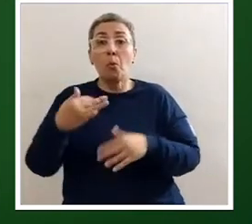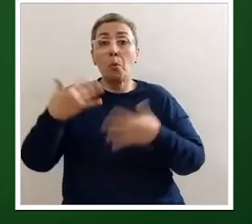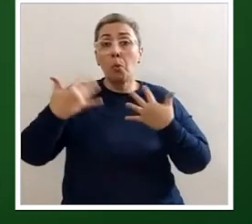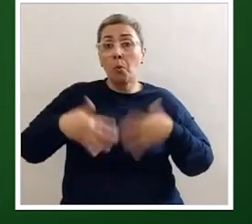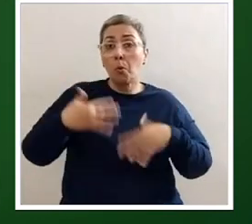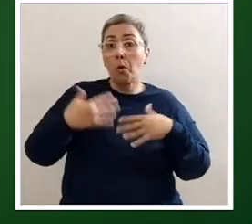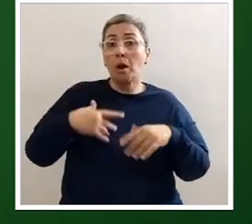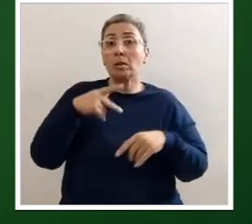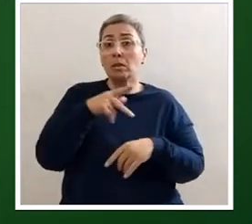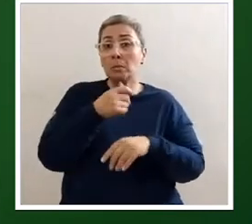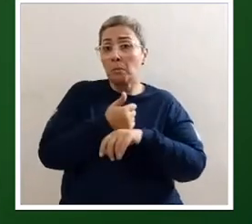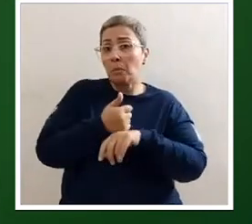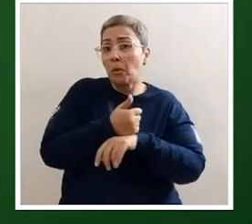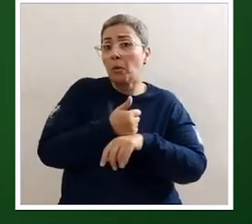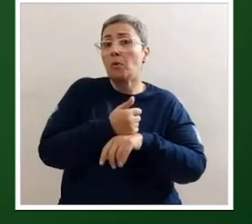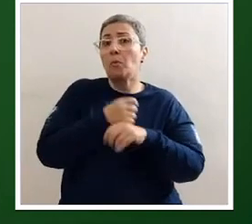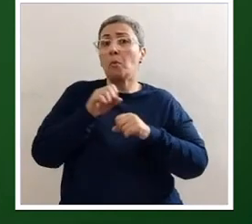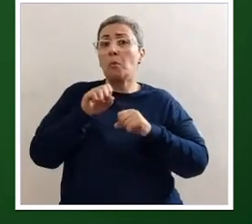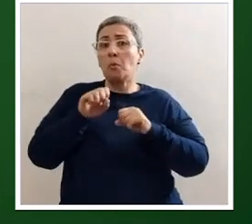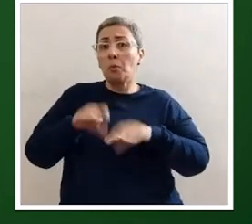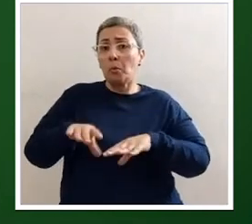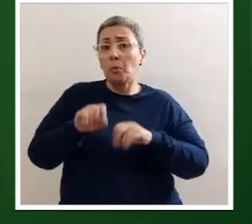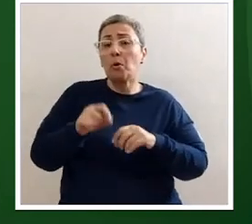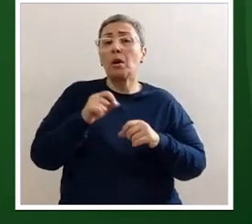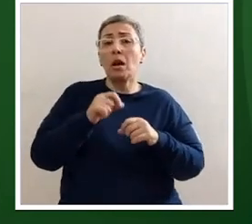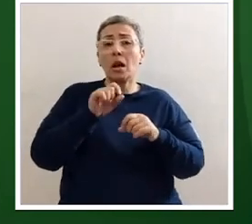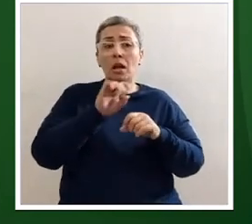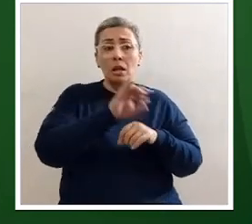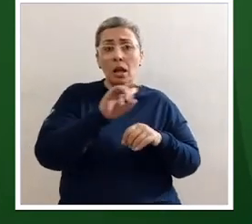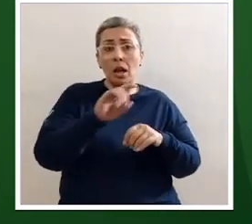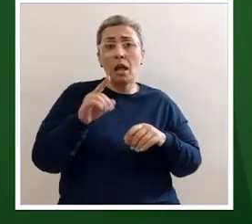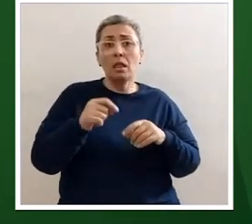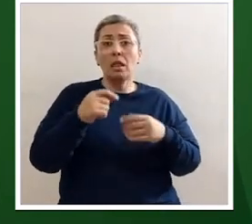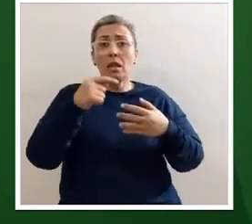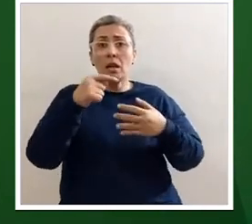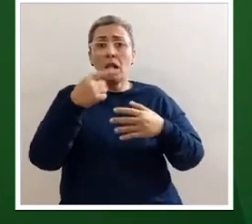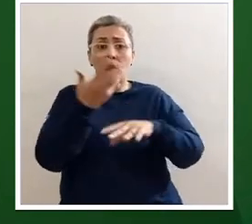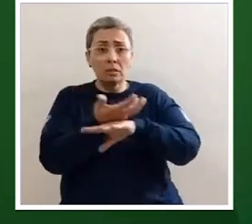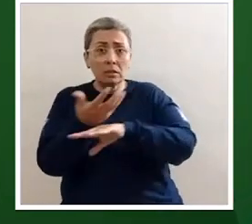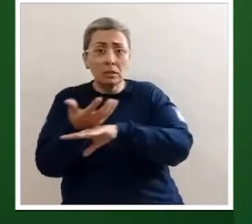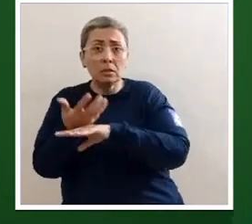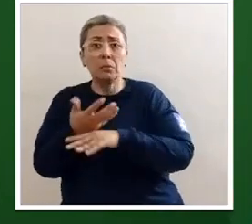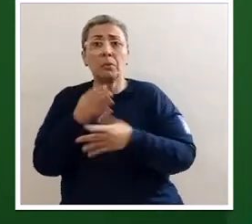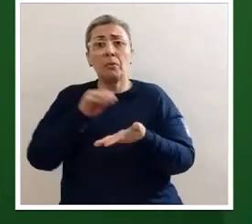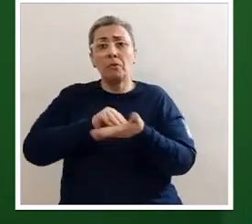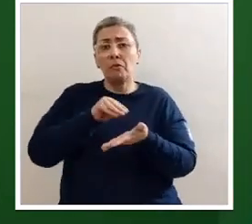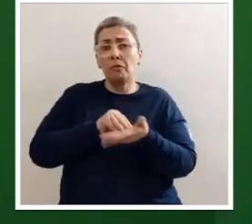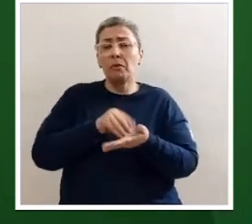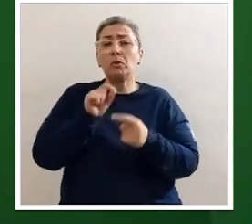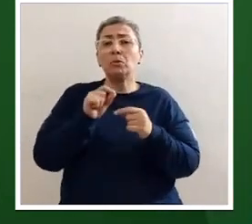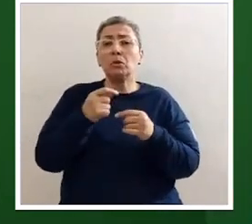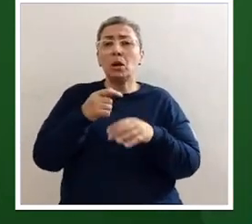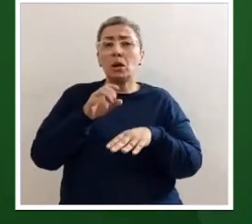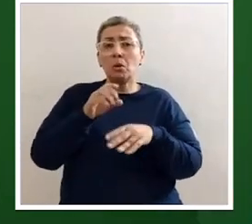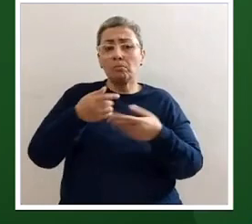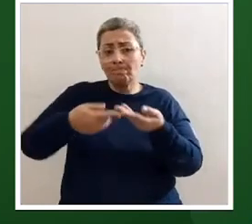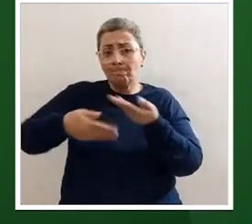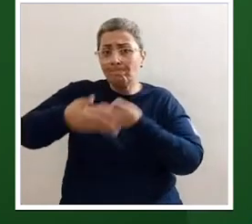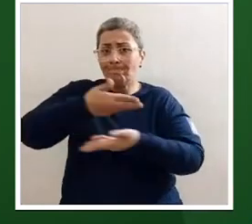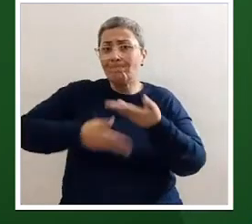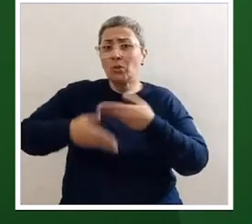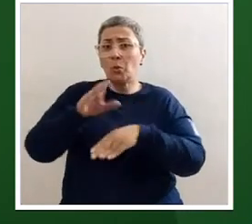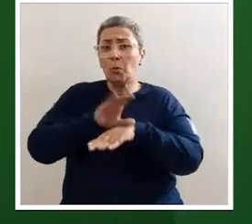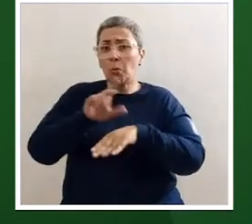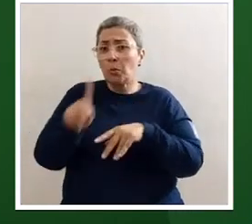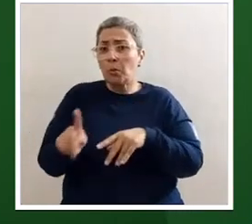bem profissionais educadores e cada uma das disciplinas falta às vezes uma uma coordenação pedagógica